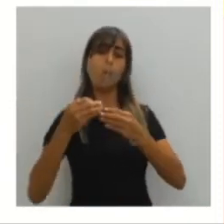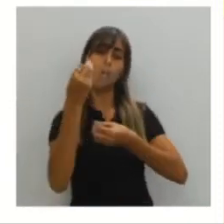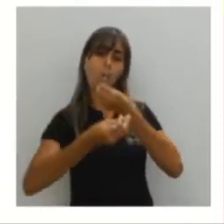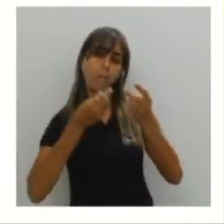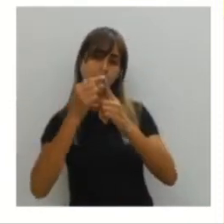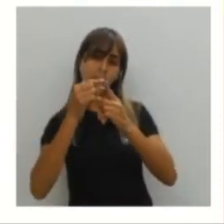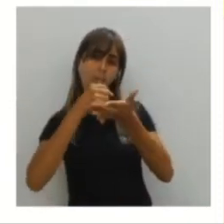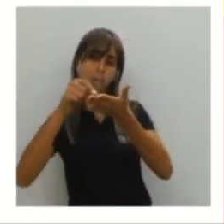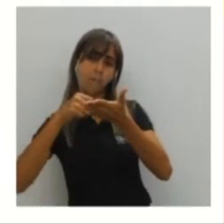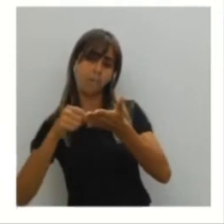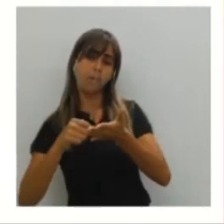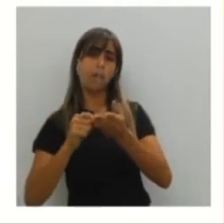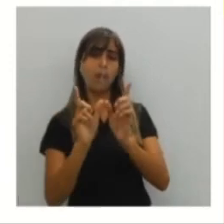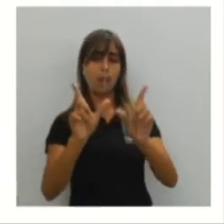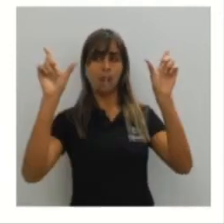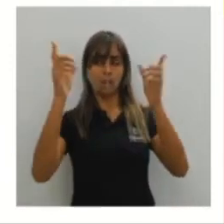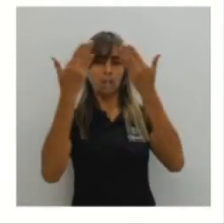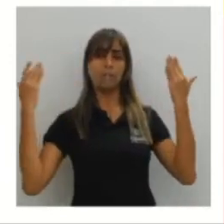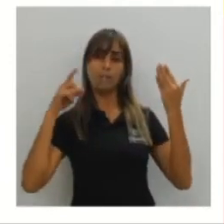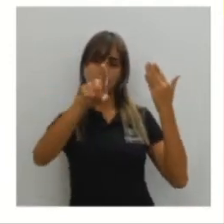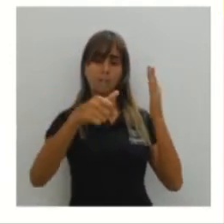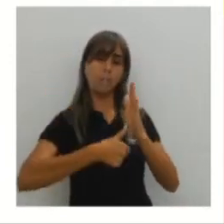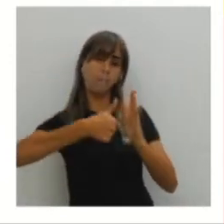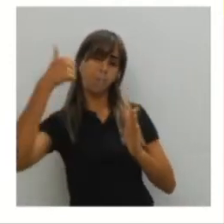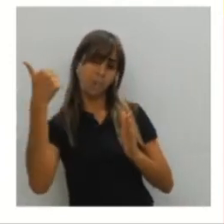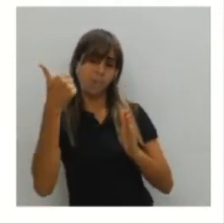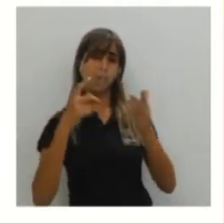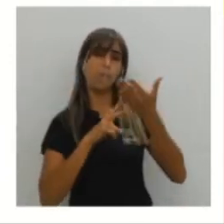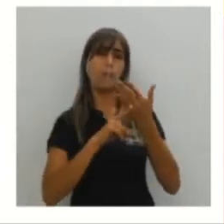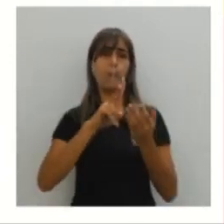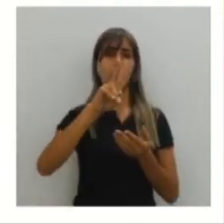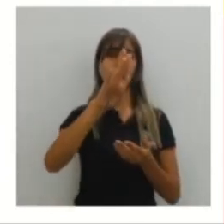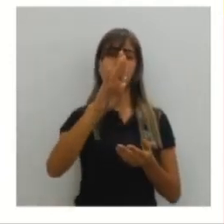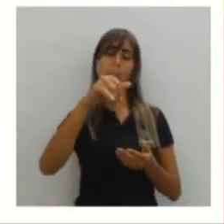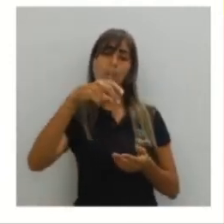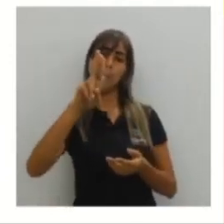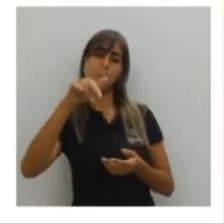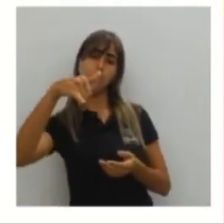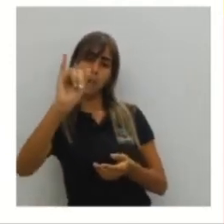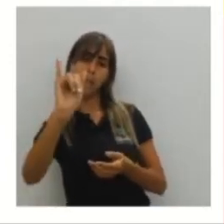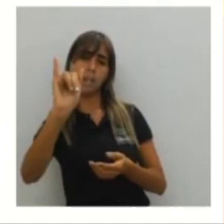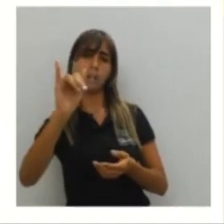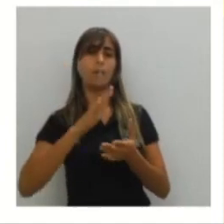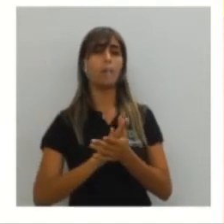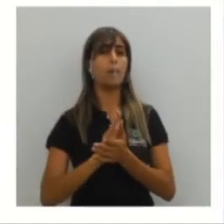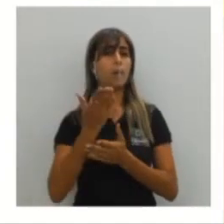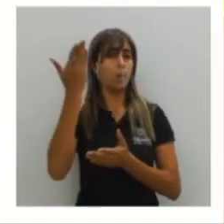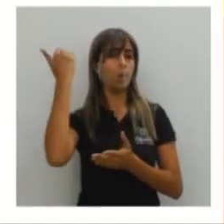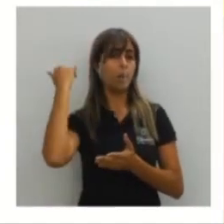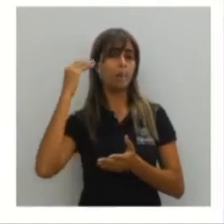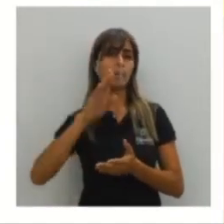são escritas aí em inglês na tela de vocês. Tá certo? Então, o primeiro verbo a gente tem buy, que é o verbo comprar. No passado ficaria